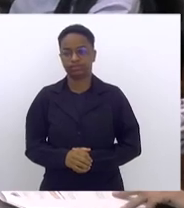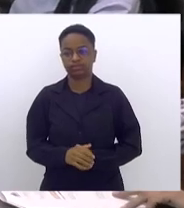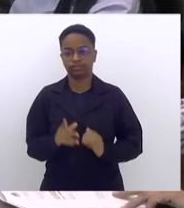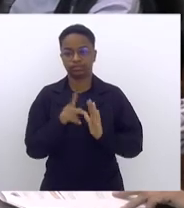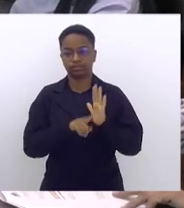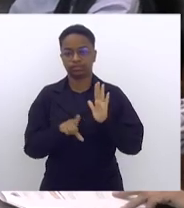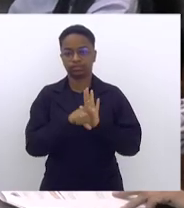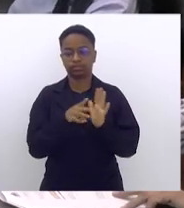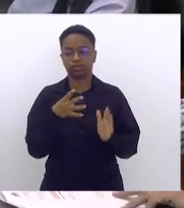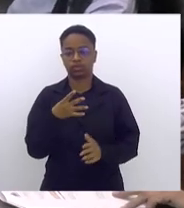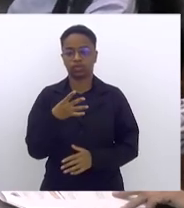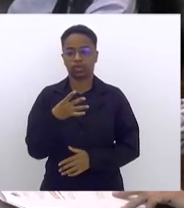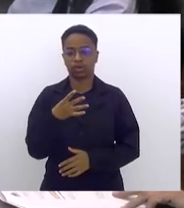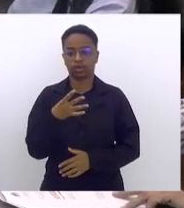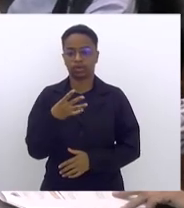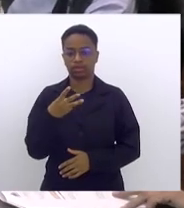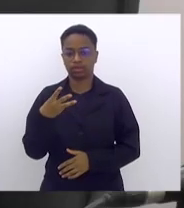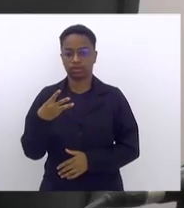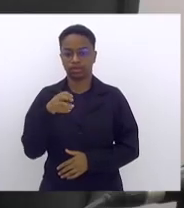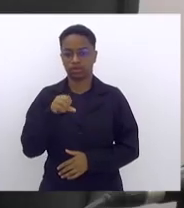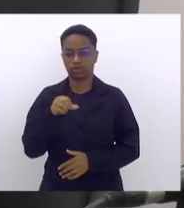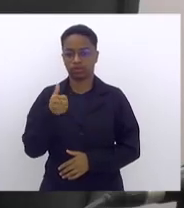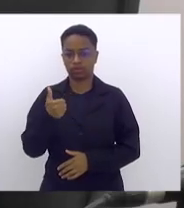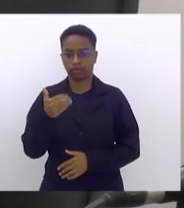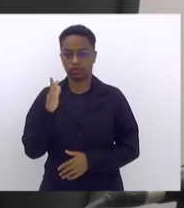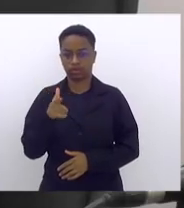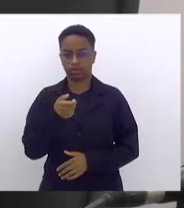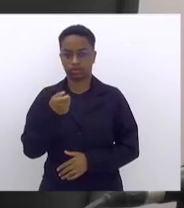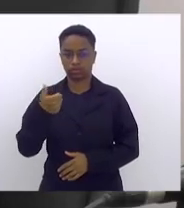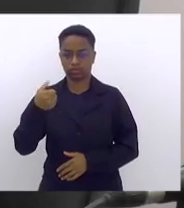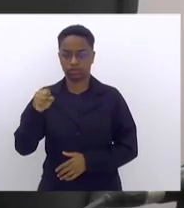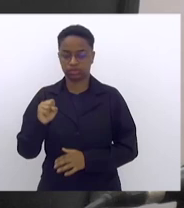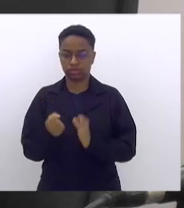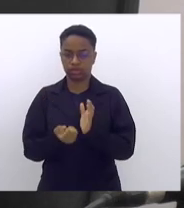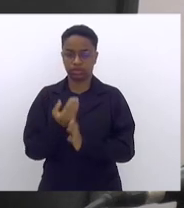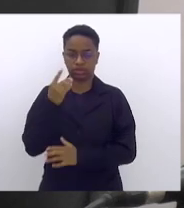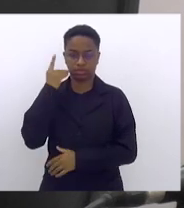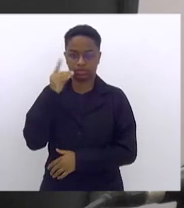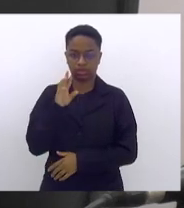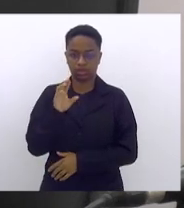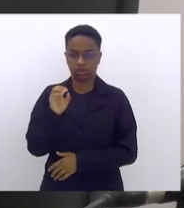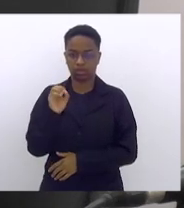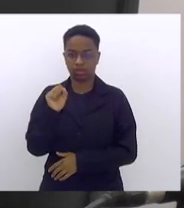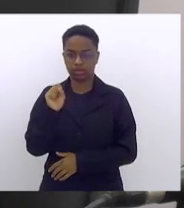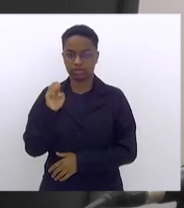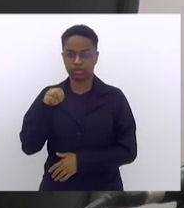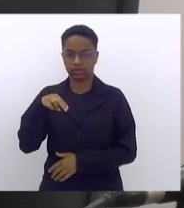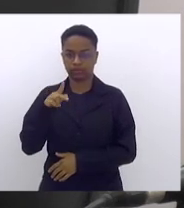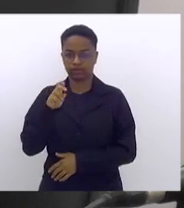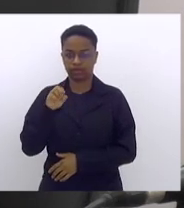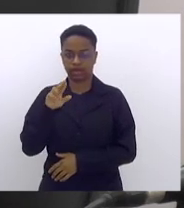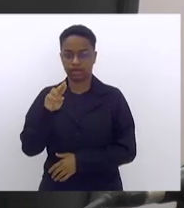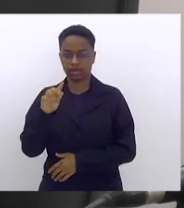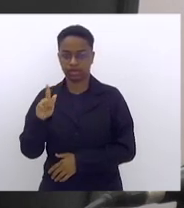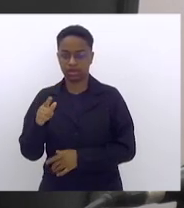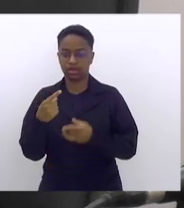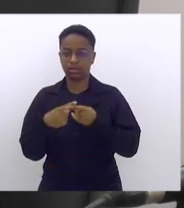PL 4391 de 2018, de autoria do deputado Rosenberg Reis, que veda aos condomínios